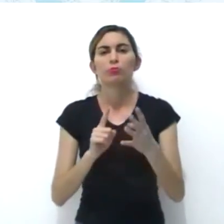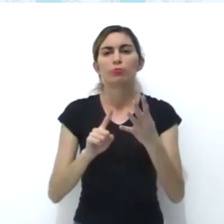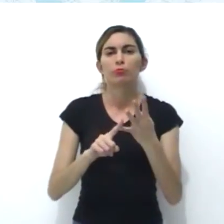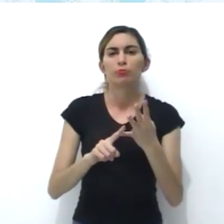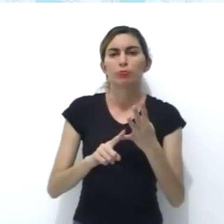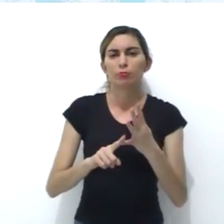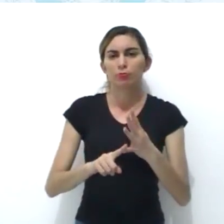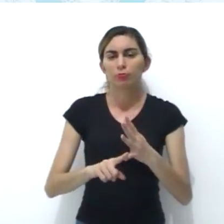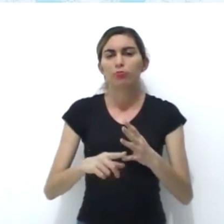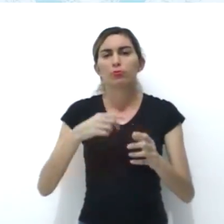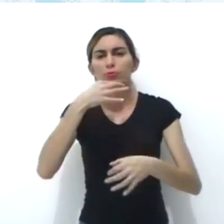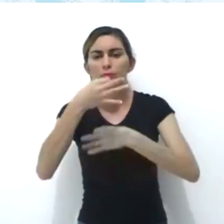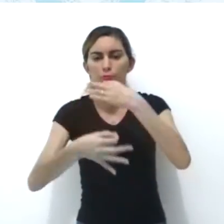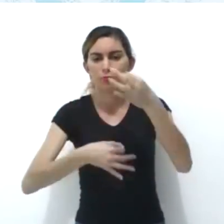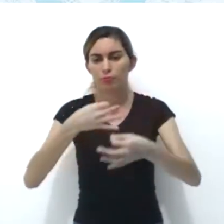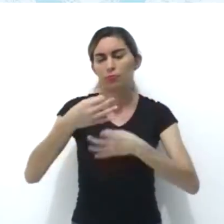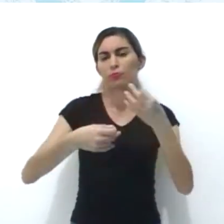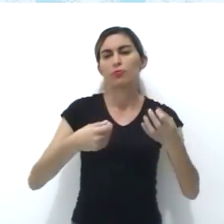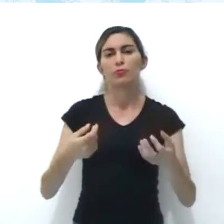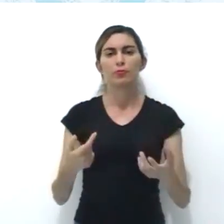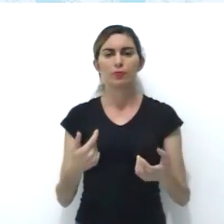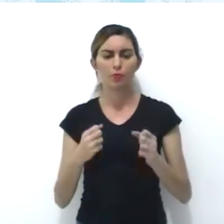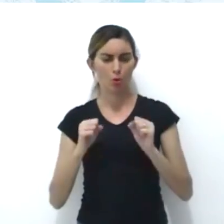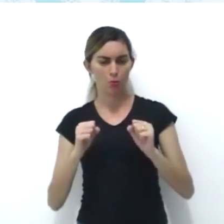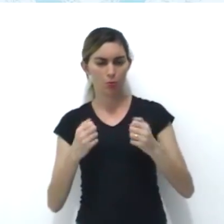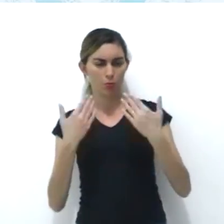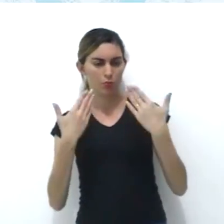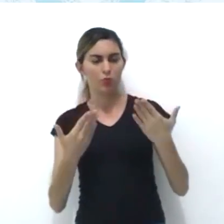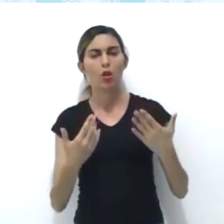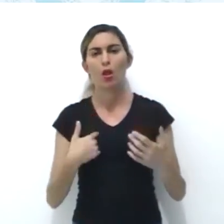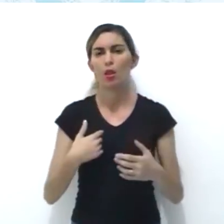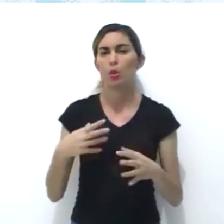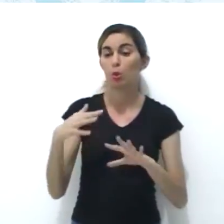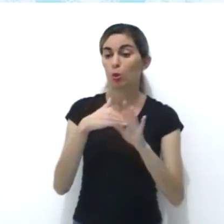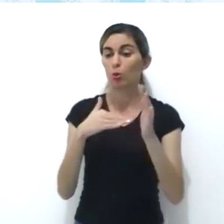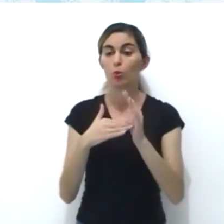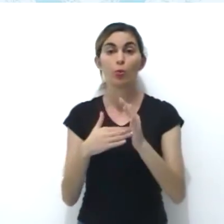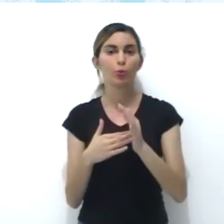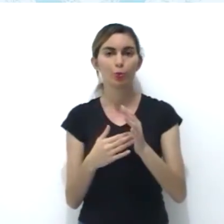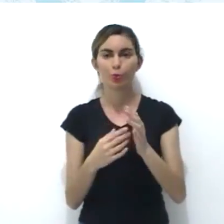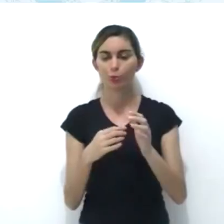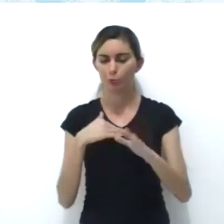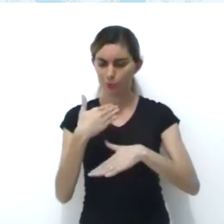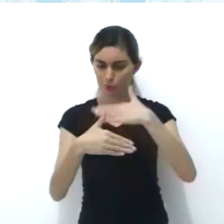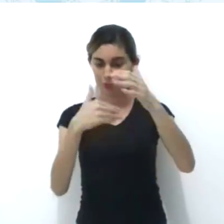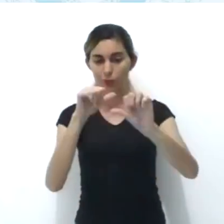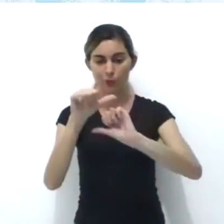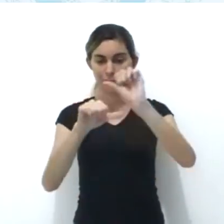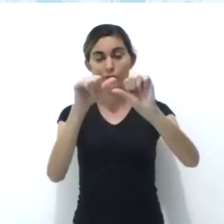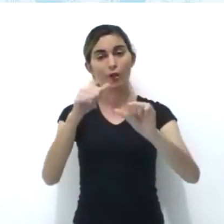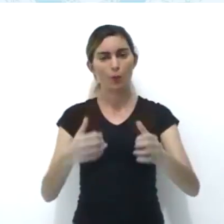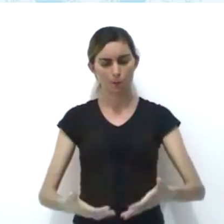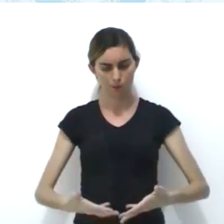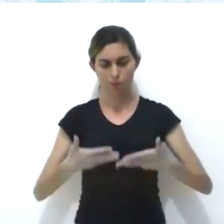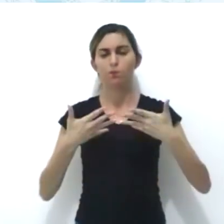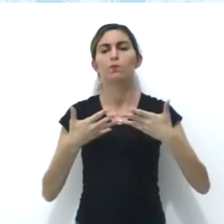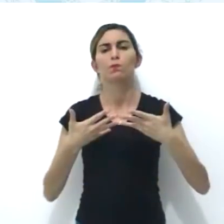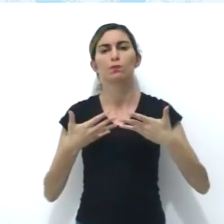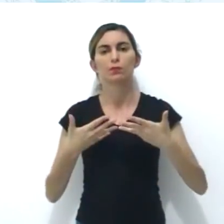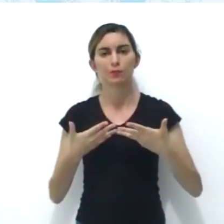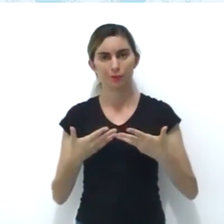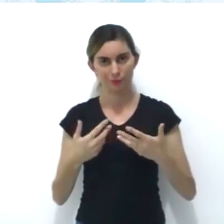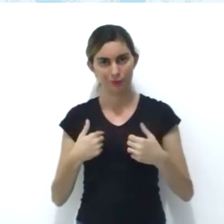descoberta, da questão do empoderamento, né, de que, poxa, então tudo vai ser um mix de construção que